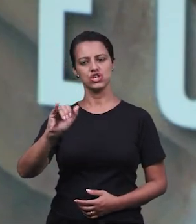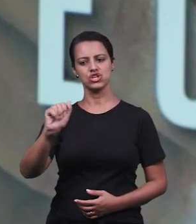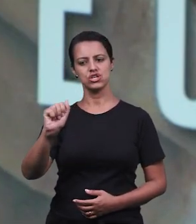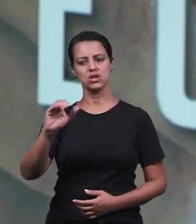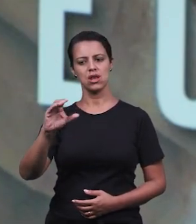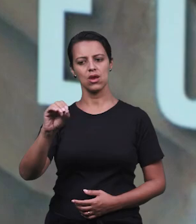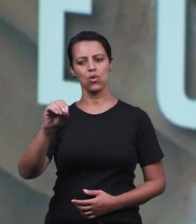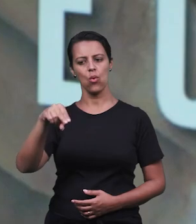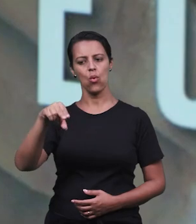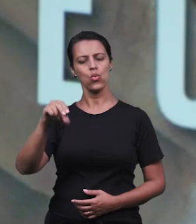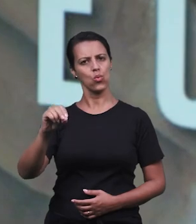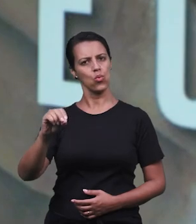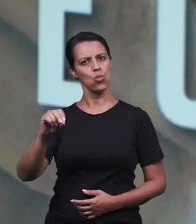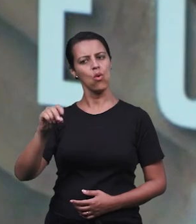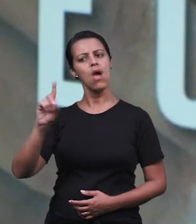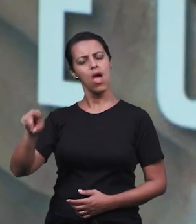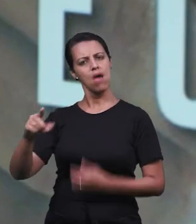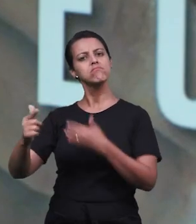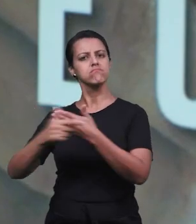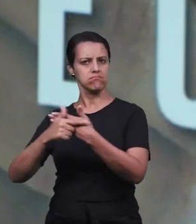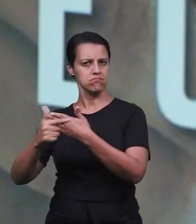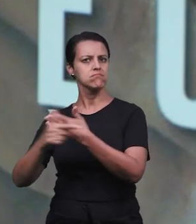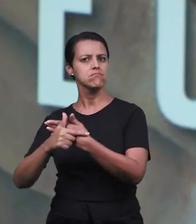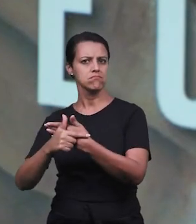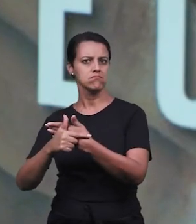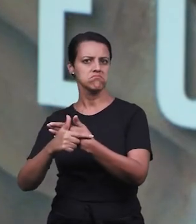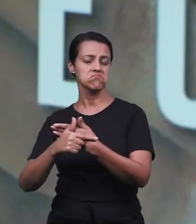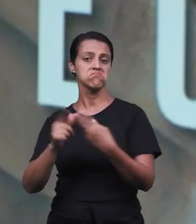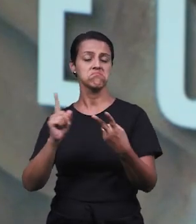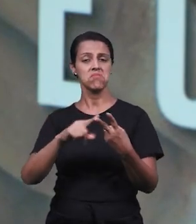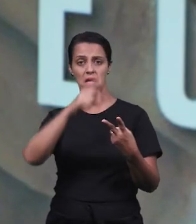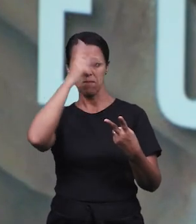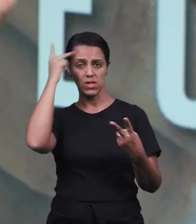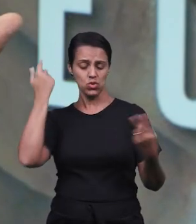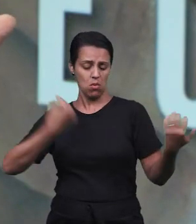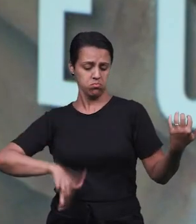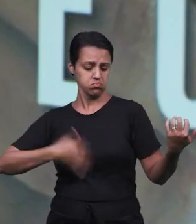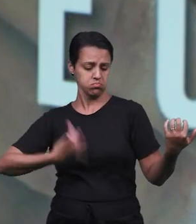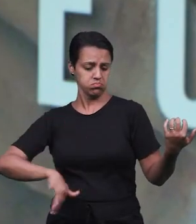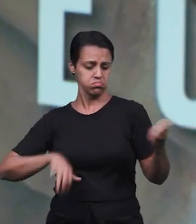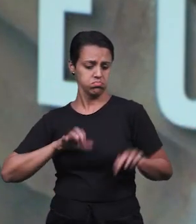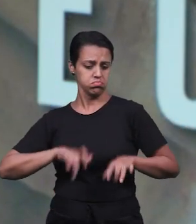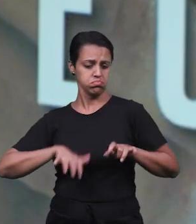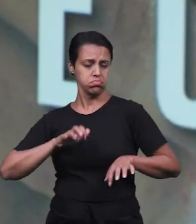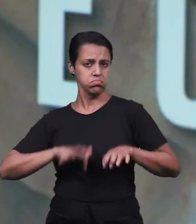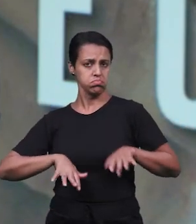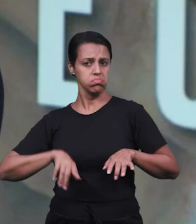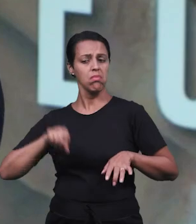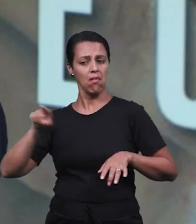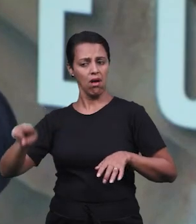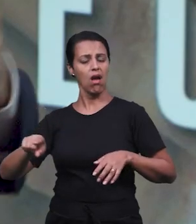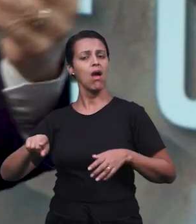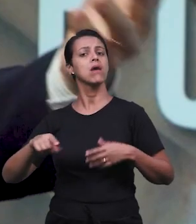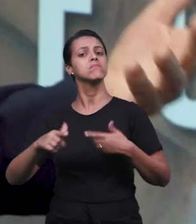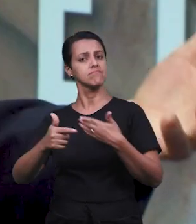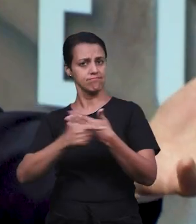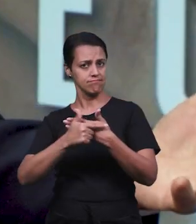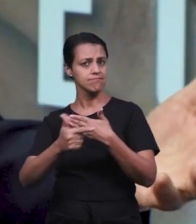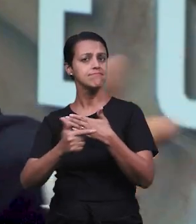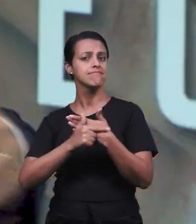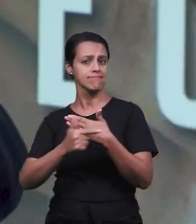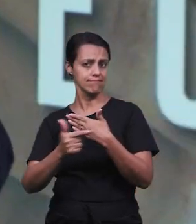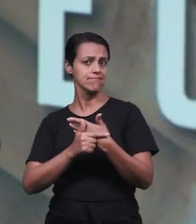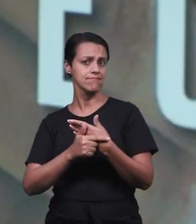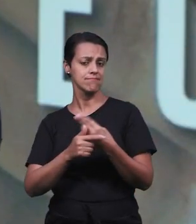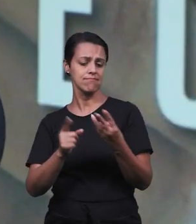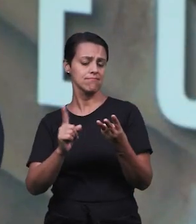coisas, é uma função. Tem alguém que toca muito bem um instrumento, é uma função. Tem outro que canta muito bem, é uma